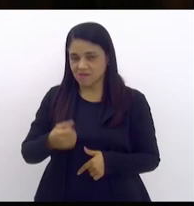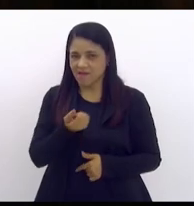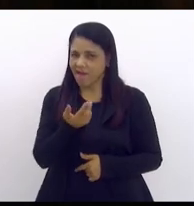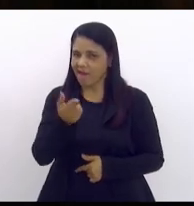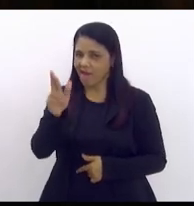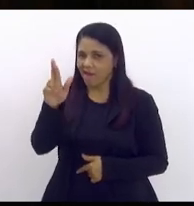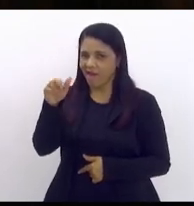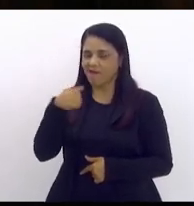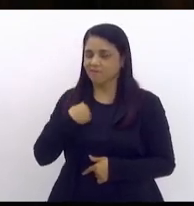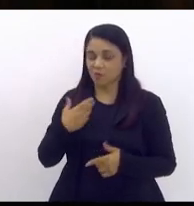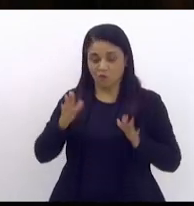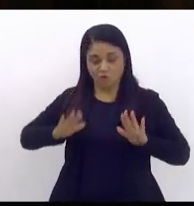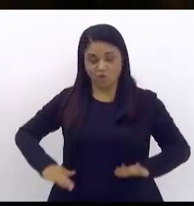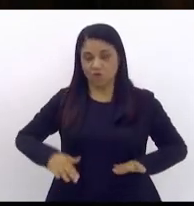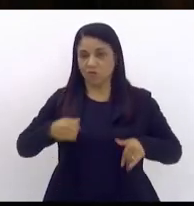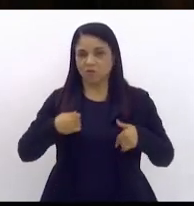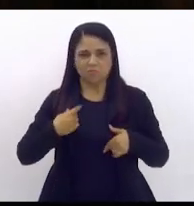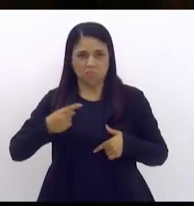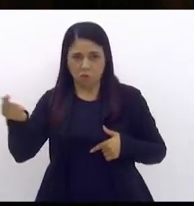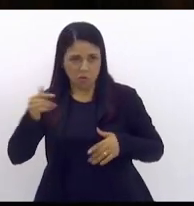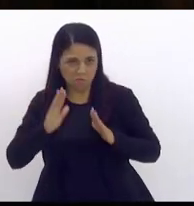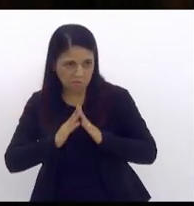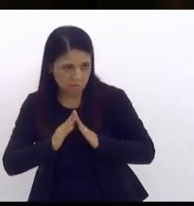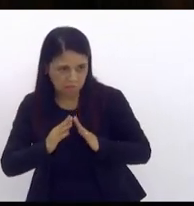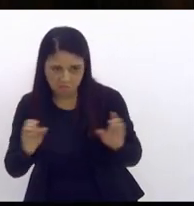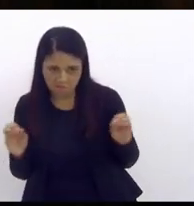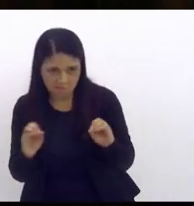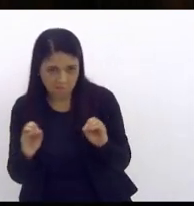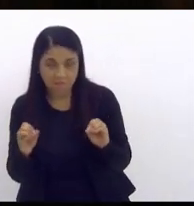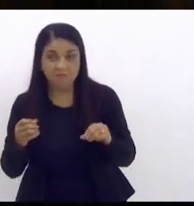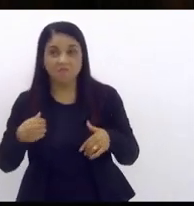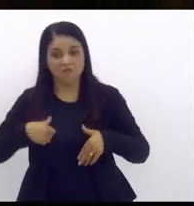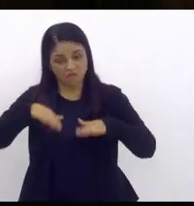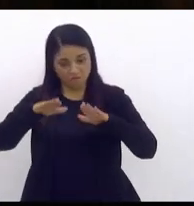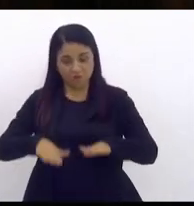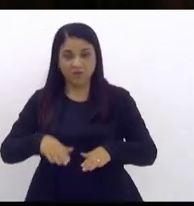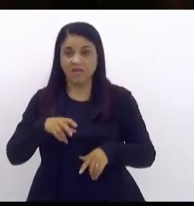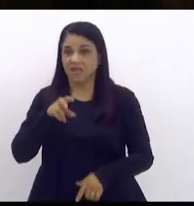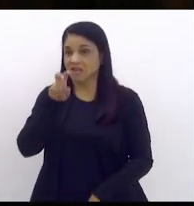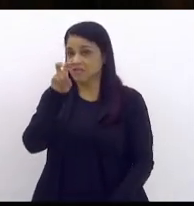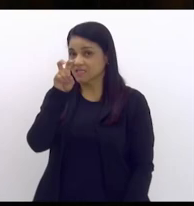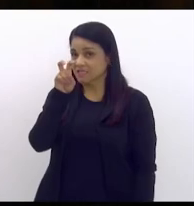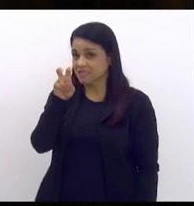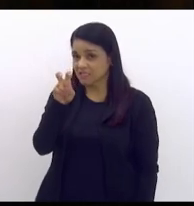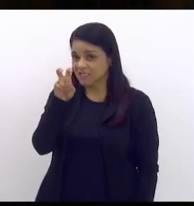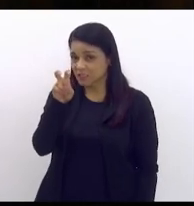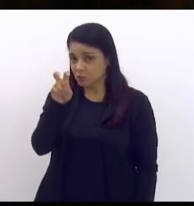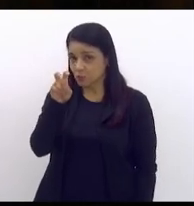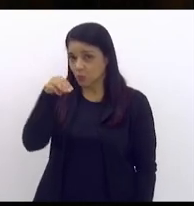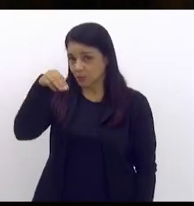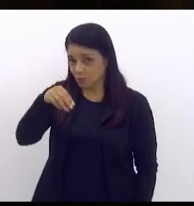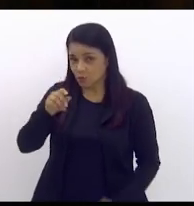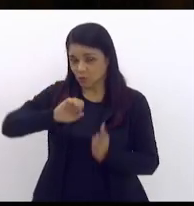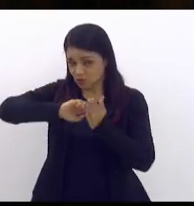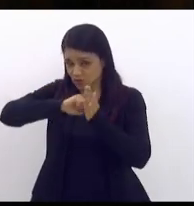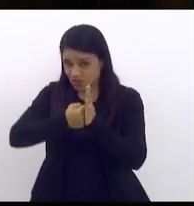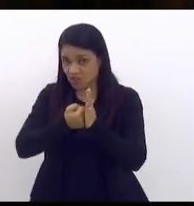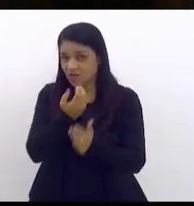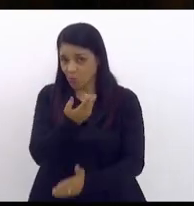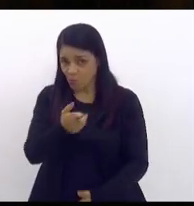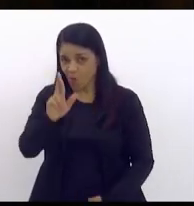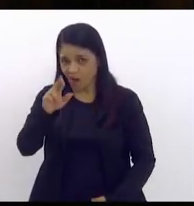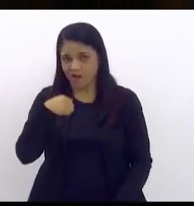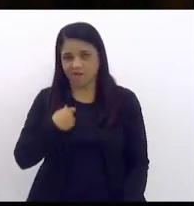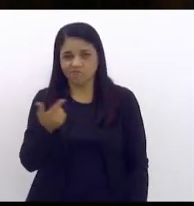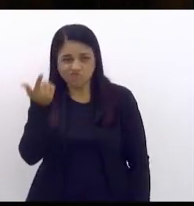Aqui eu não quero nem ir embora. Eu quero ver se demora 5 minutos. Desliga o ar aqui, 5 minutos. 5 minutos